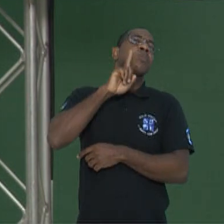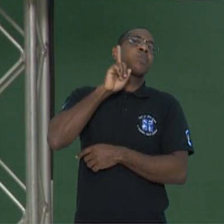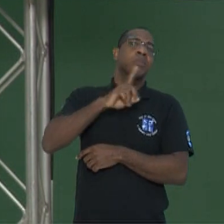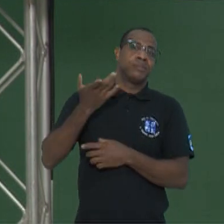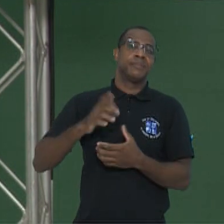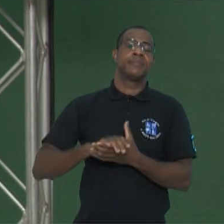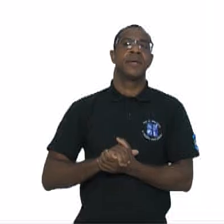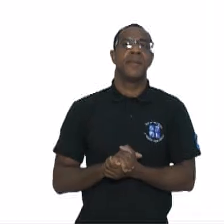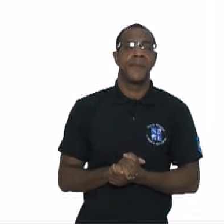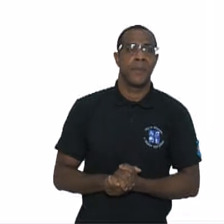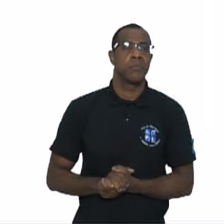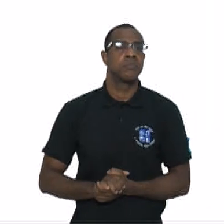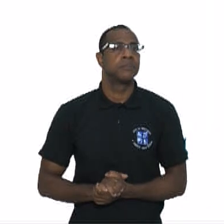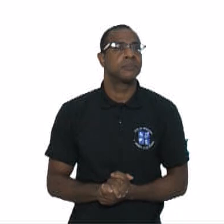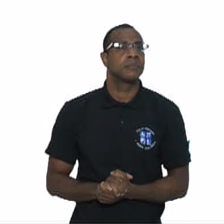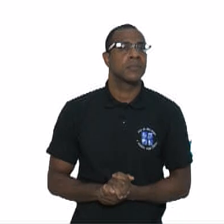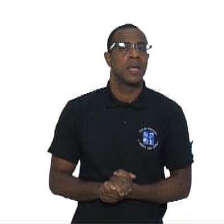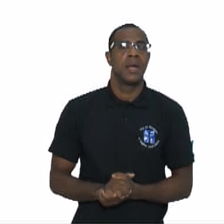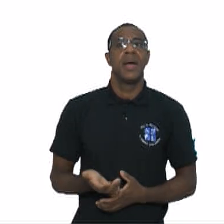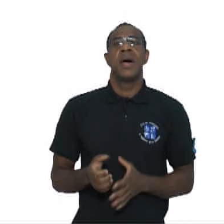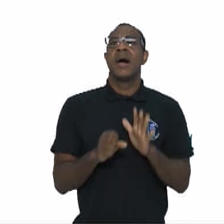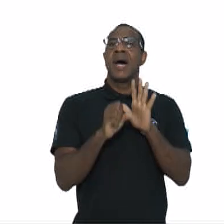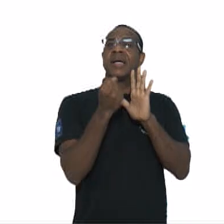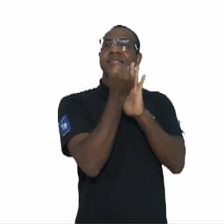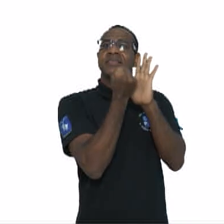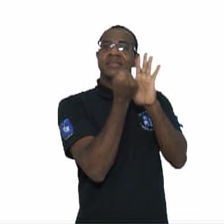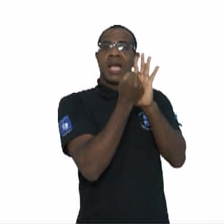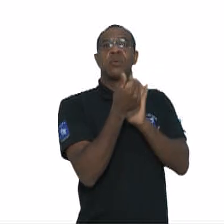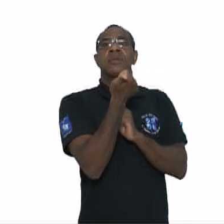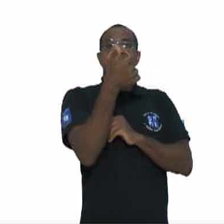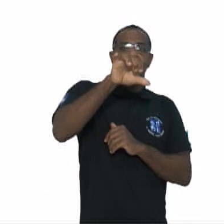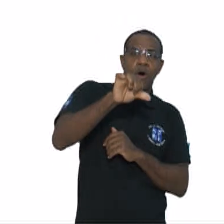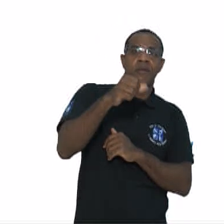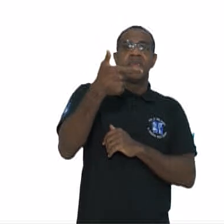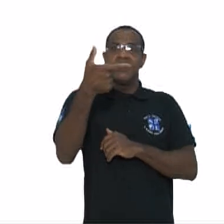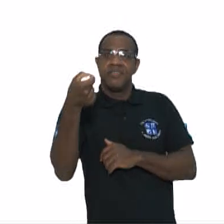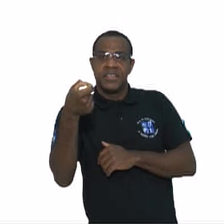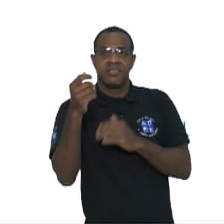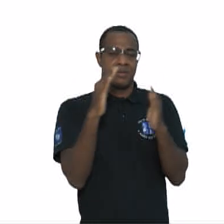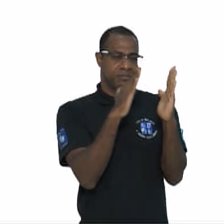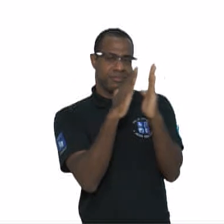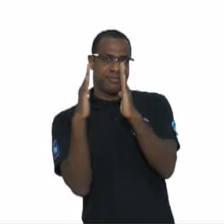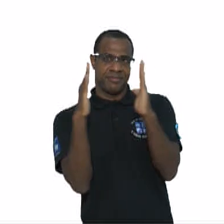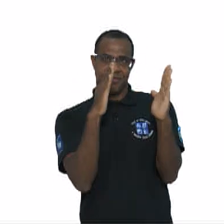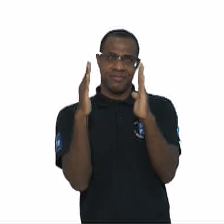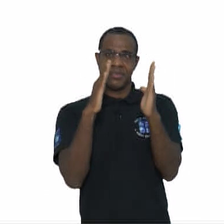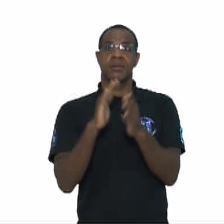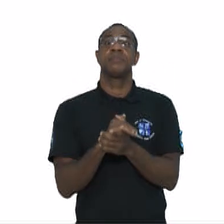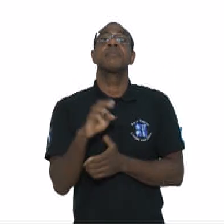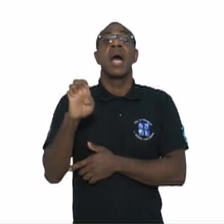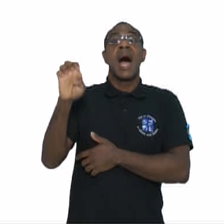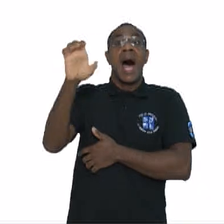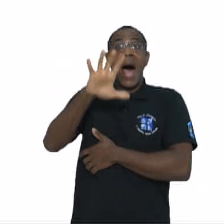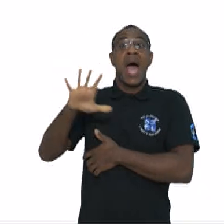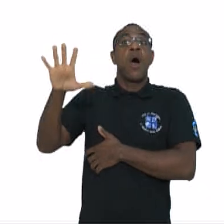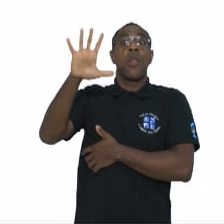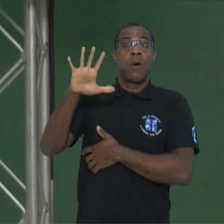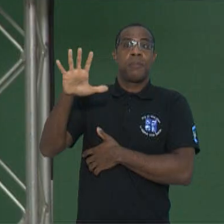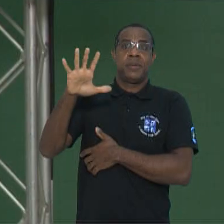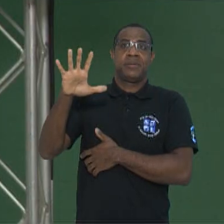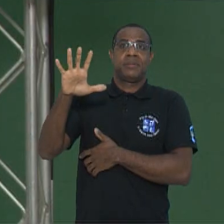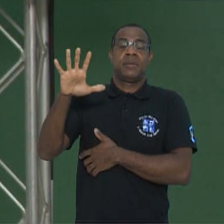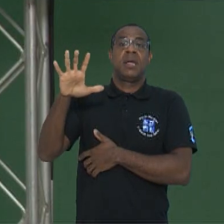Então, ali entre os séculos 19 e 20, quem detinha a hegemonia sobre outros continentes? A Europa. Então,